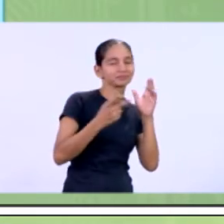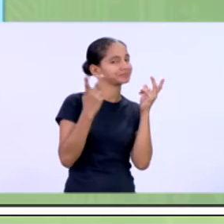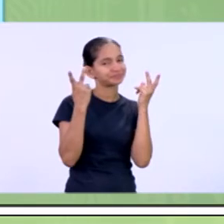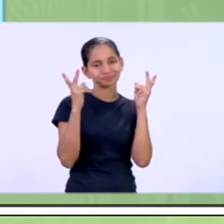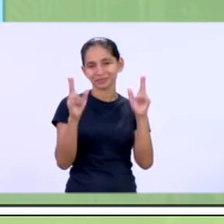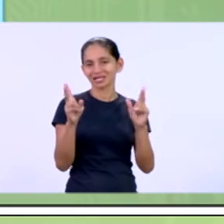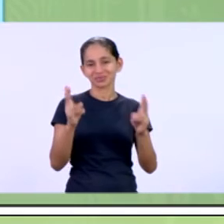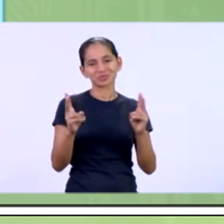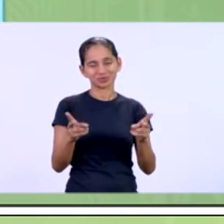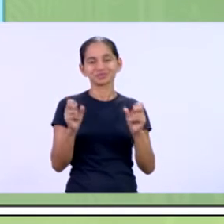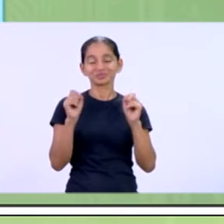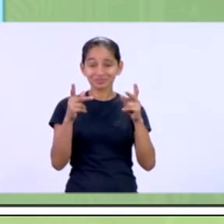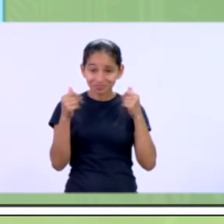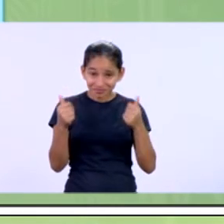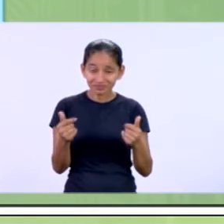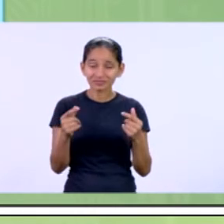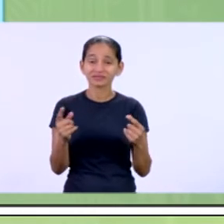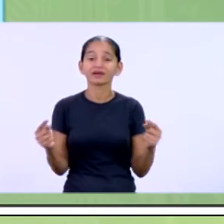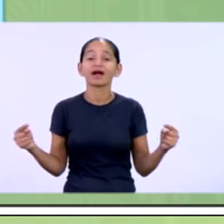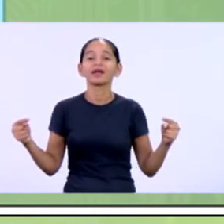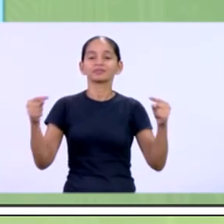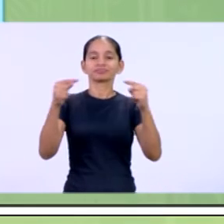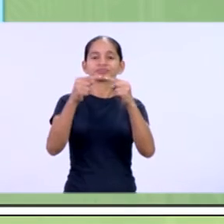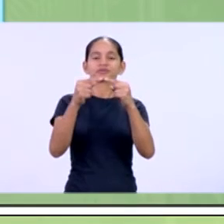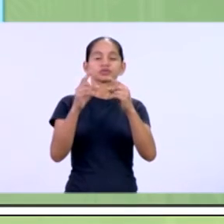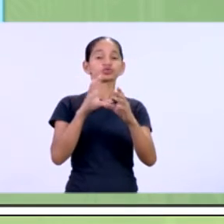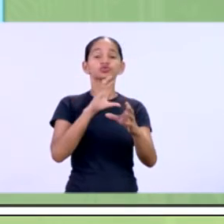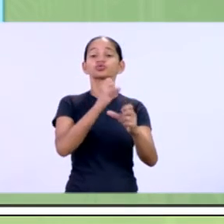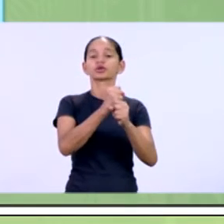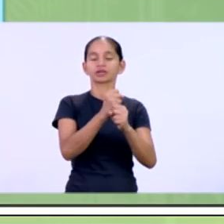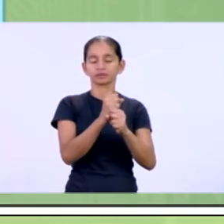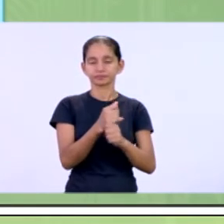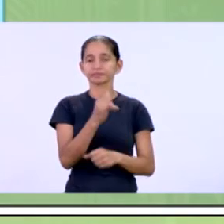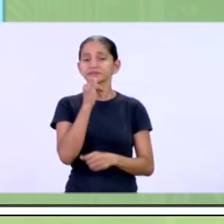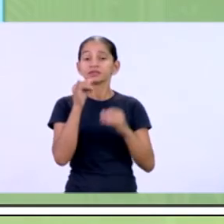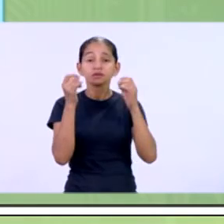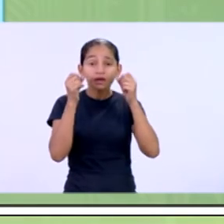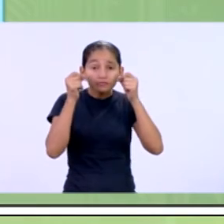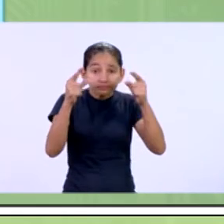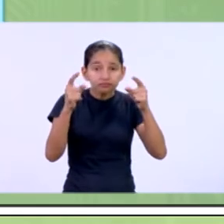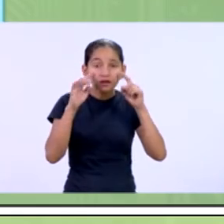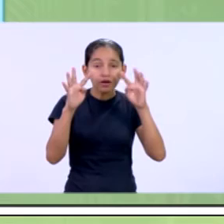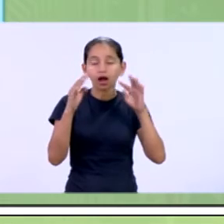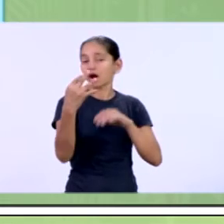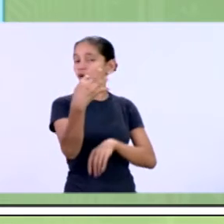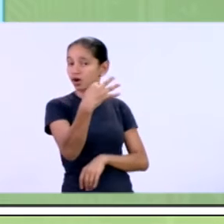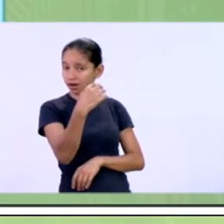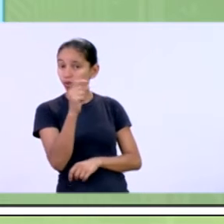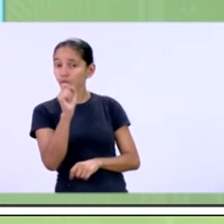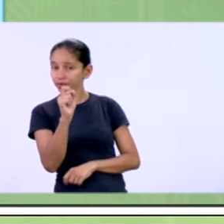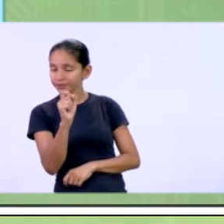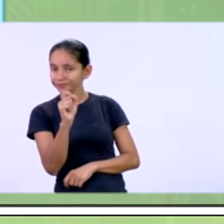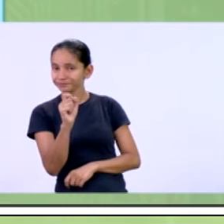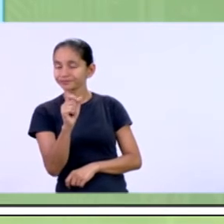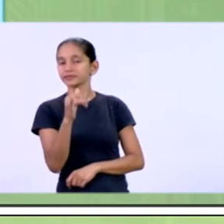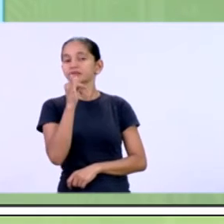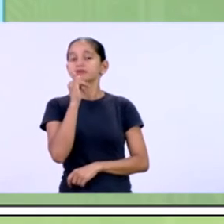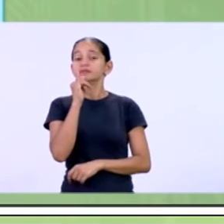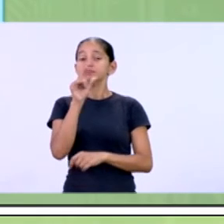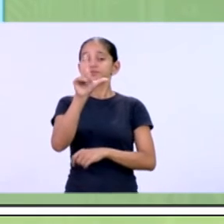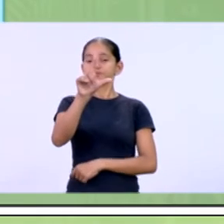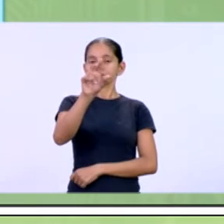derrubando a gente. Beleza? E chego na minha tributação total. O que eu quero chamar a atenção de vocês? Do lucro presumido.